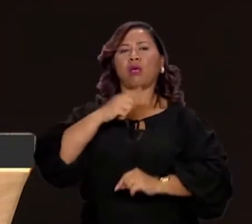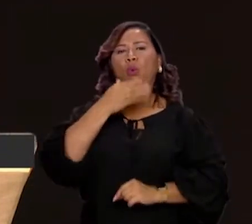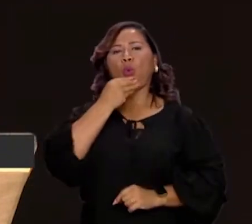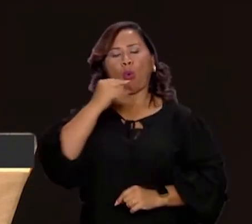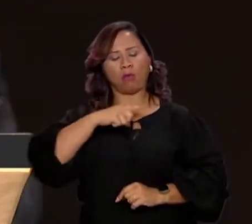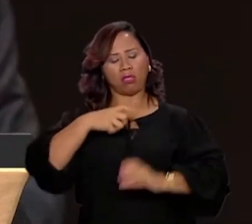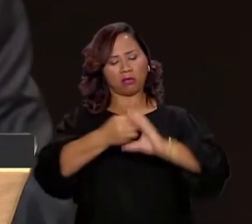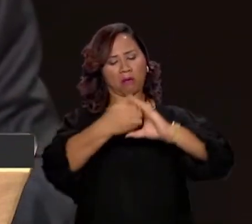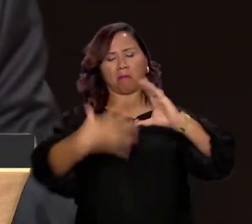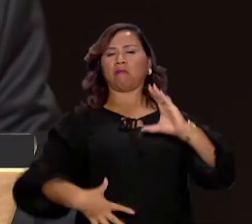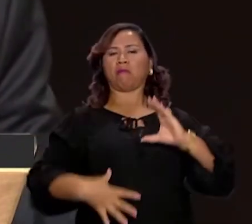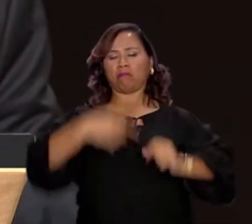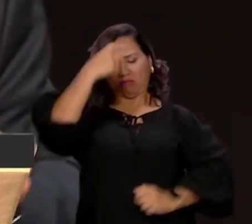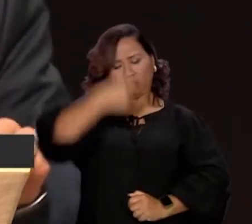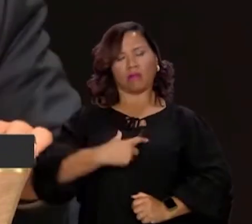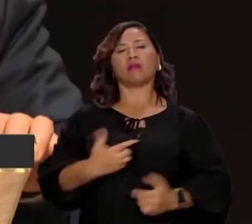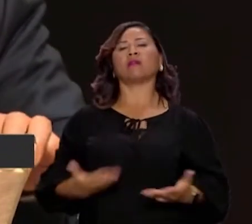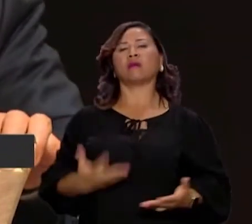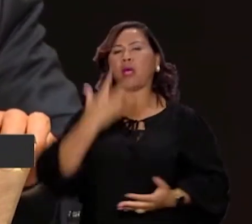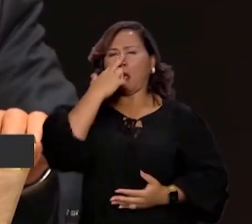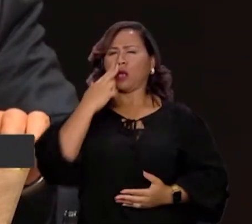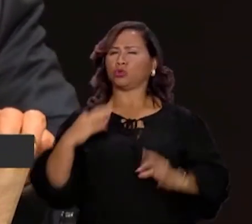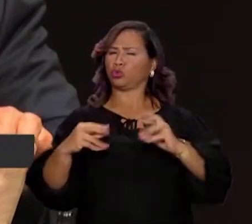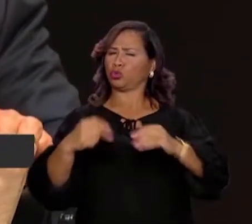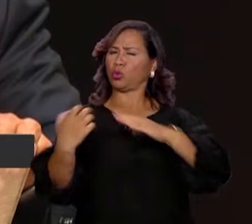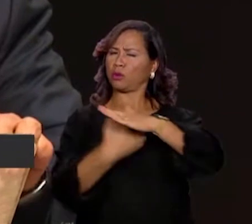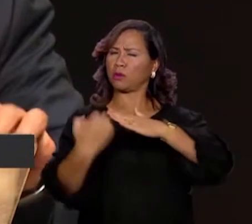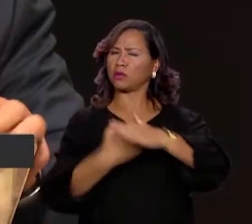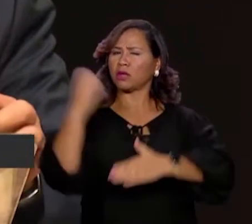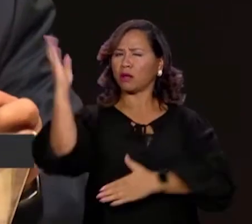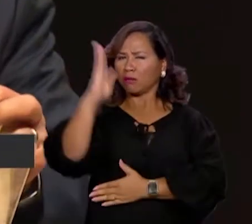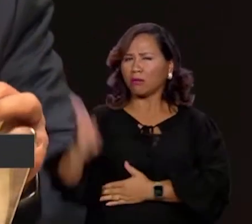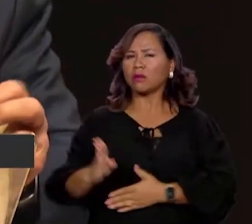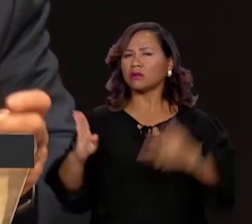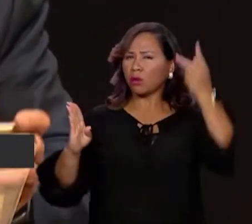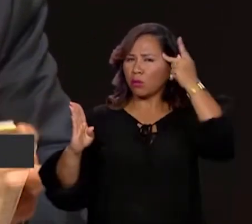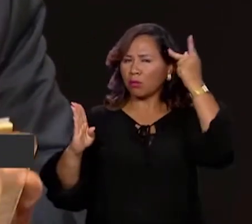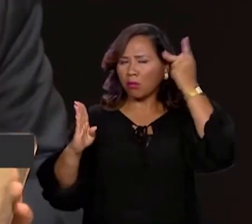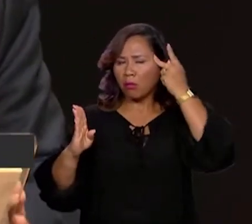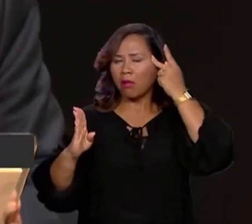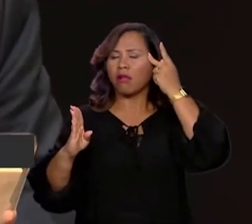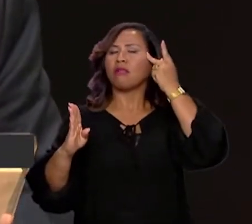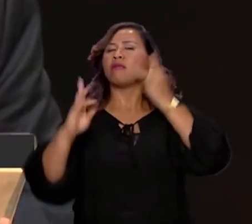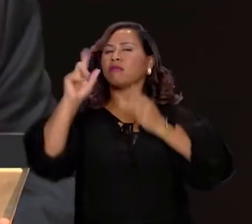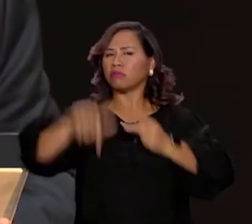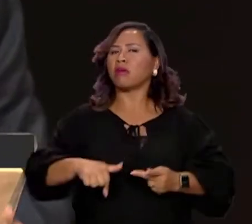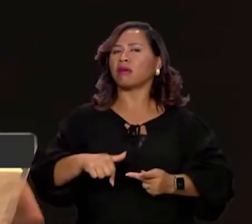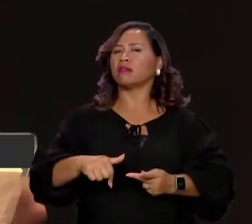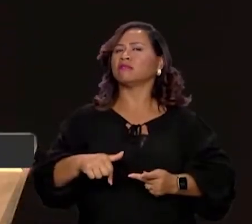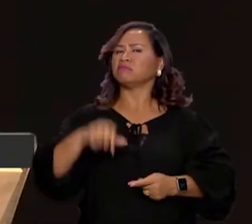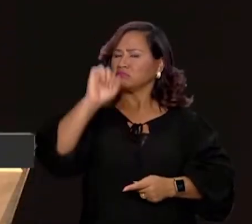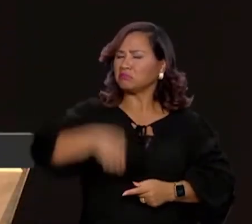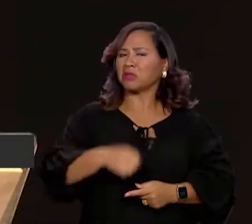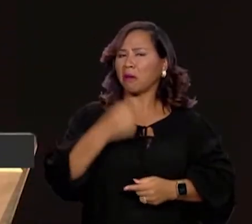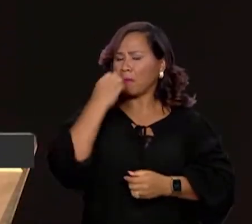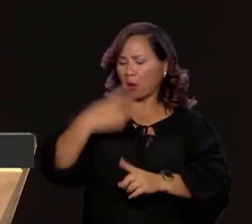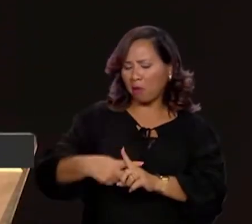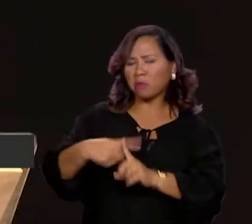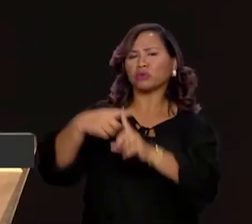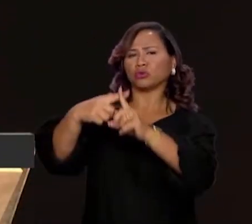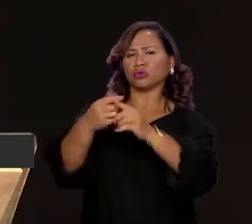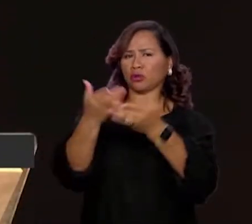Então, eu acho que os empresários de São Paulo e os empresários brasileiros vão ganhar muito com a